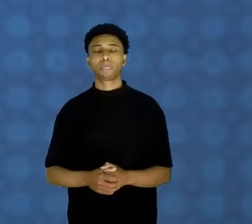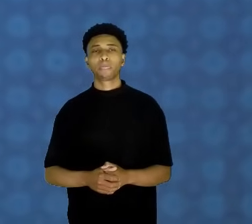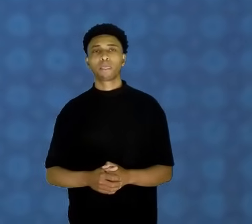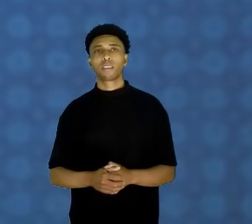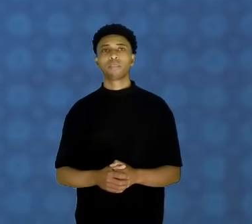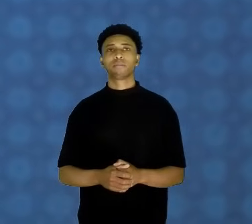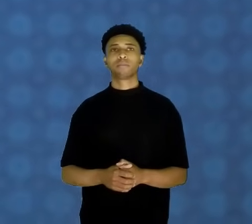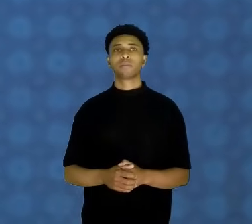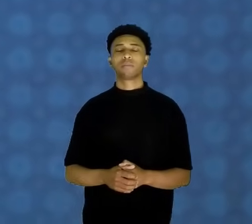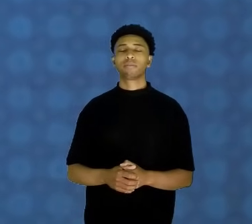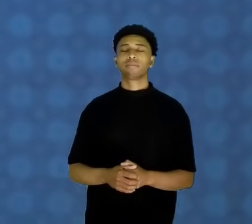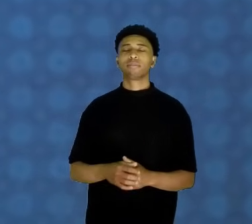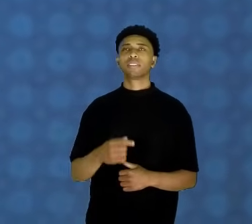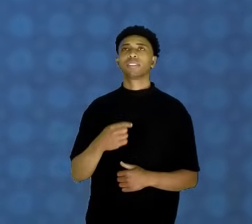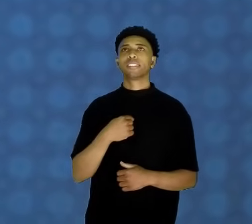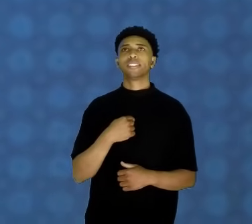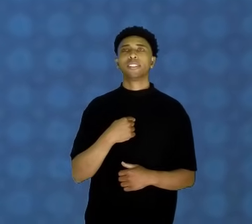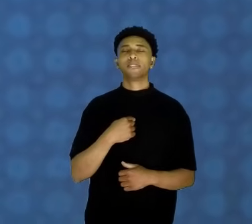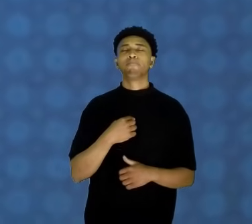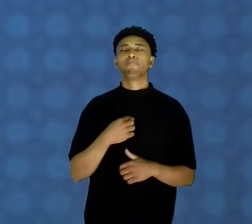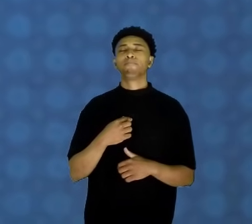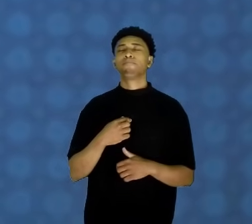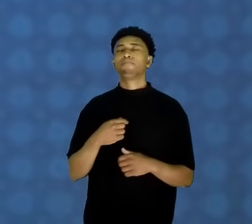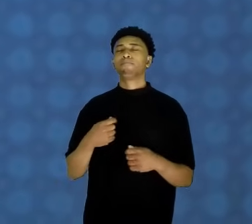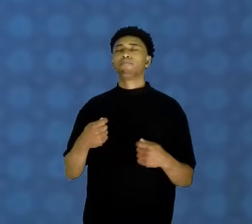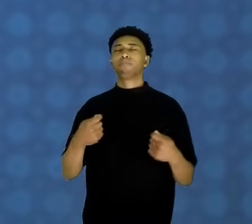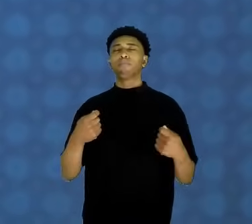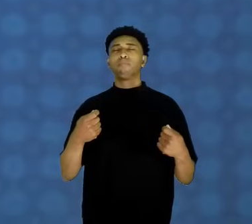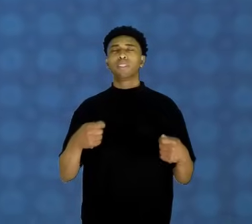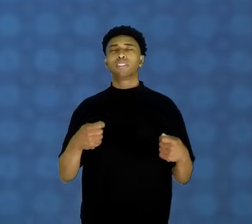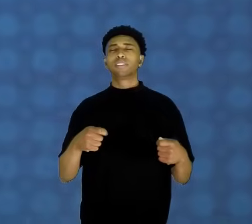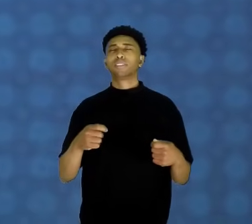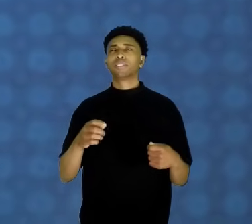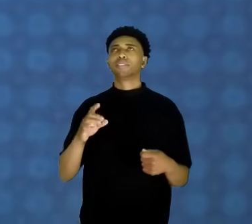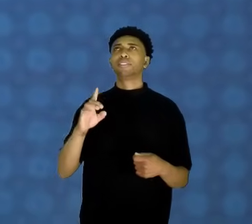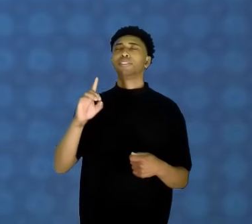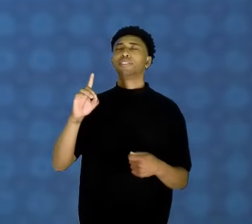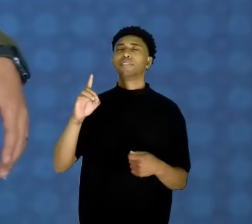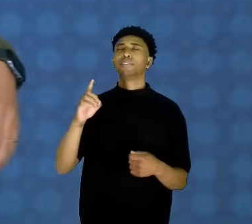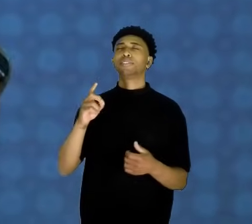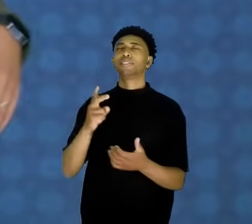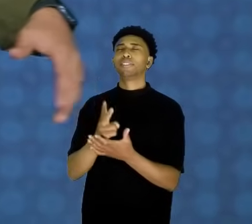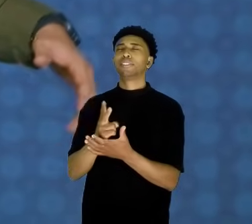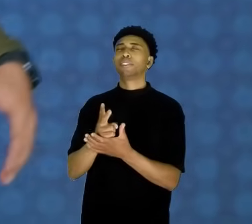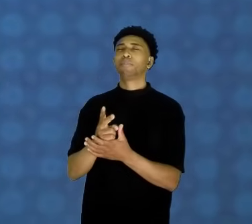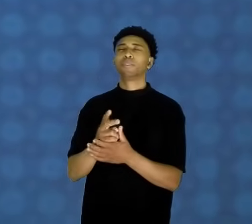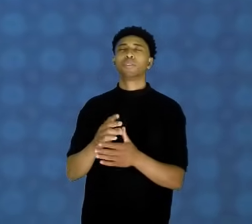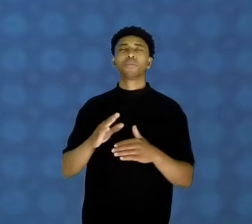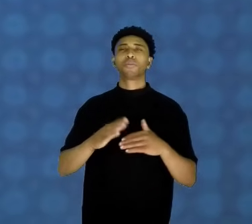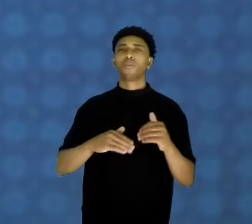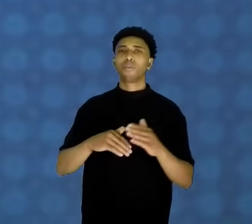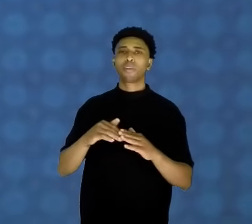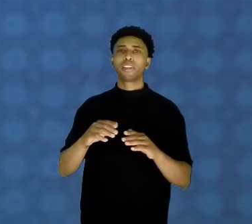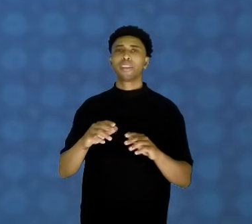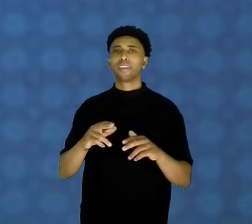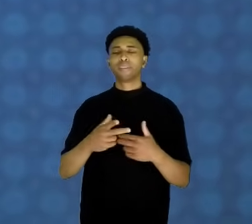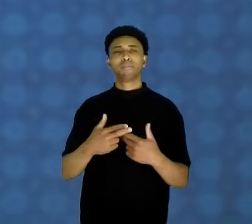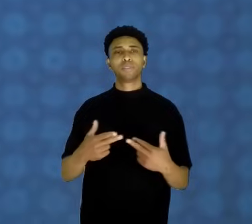a ser um coração decente? Ou será que as marcas que eu carrego me deixaram uma pessoa tão orgulhosa?